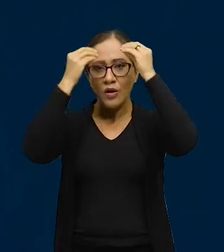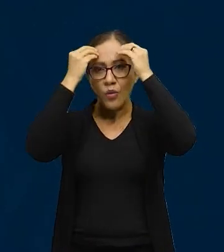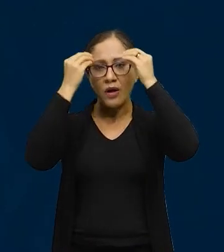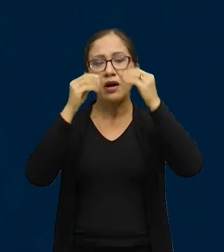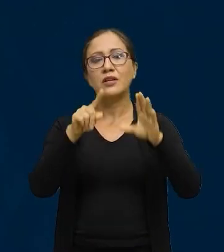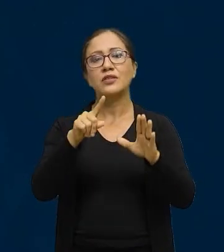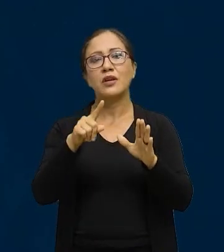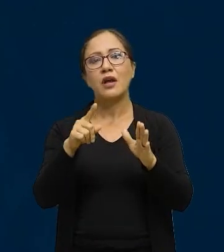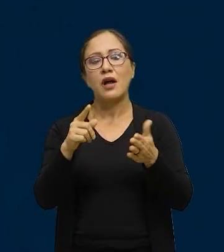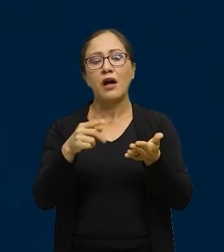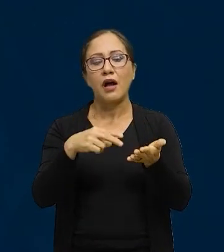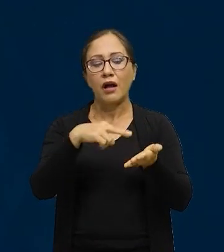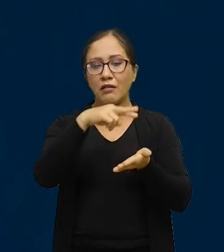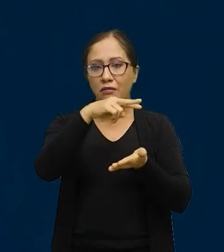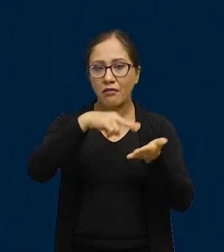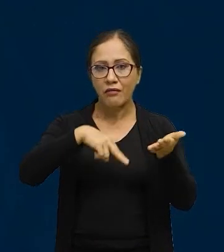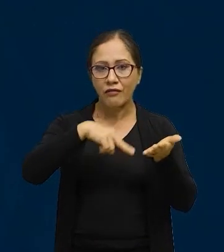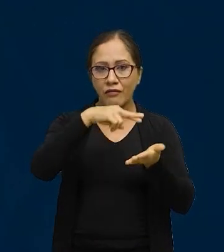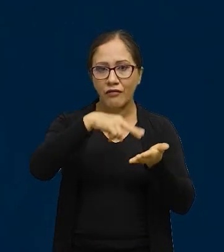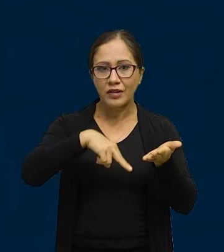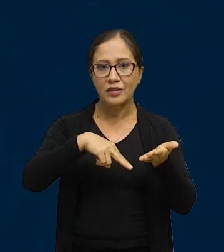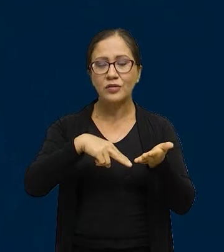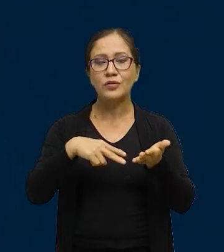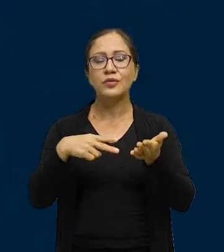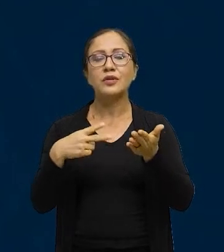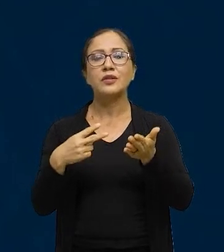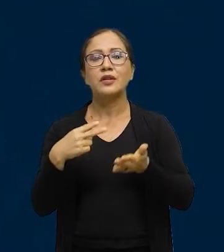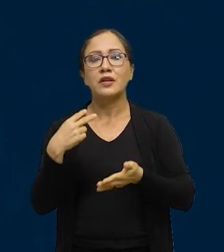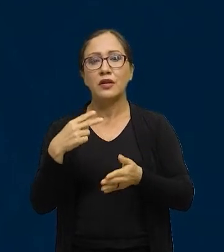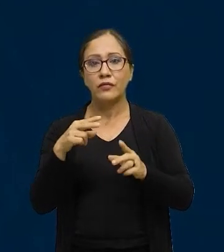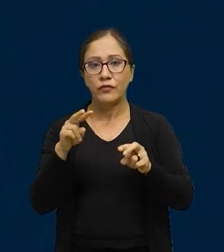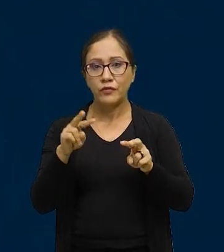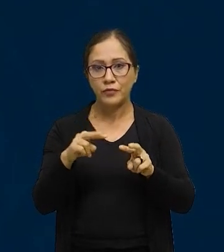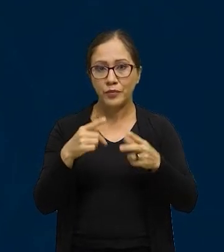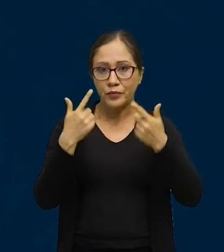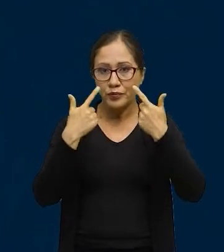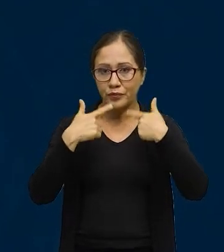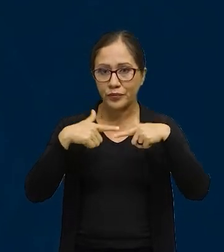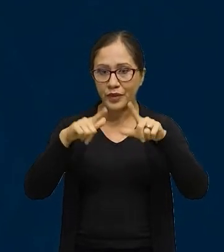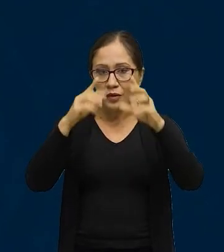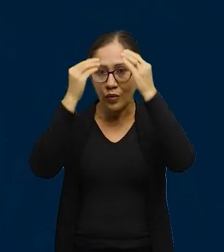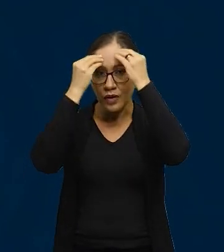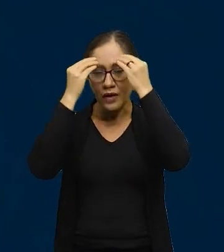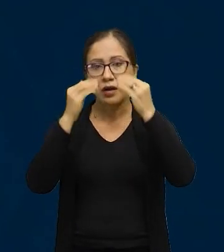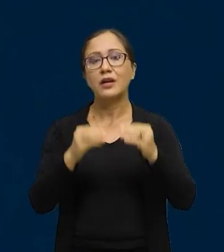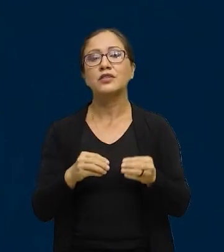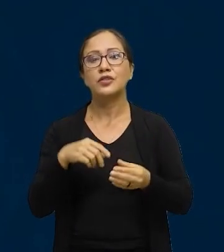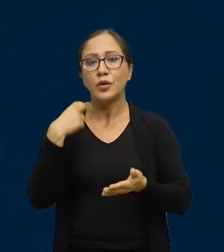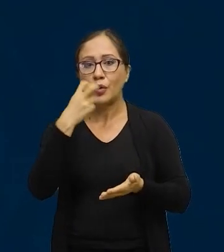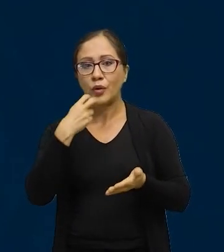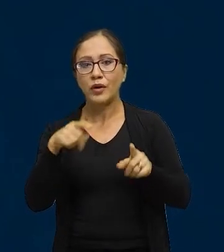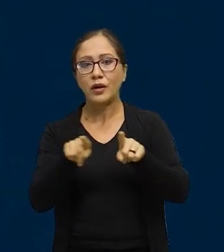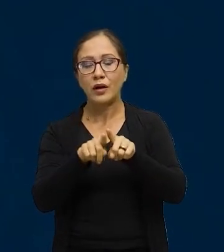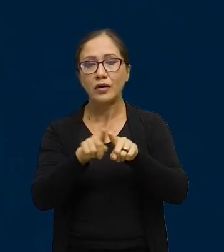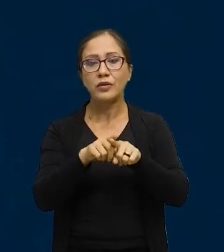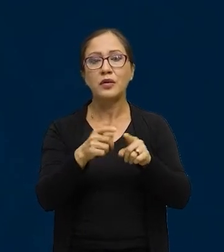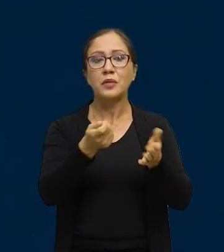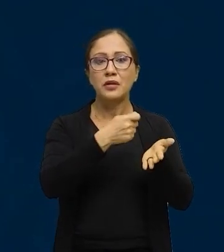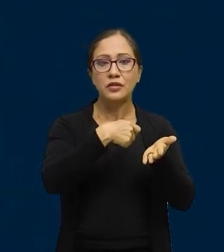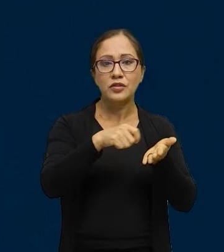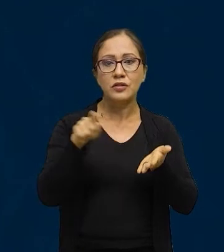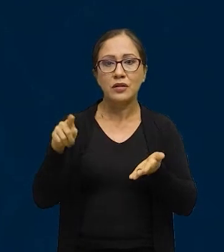que a comunicação é aplicada obedecendo esses dois modelos, dando um sentido, um